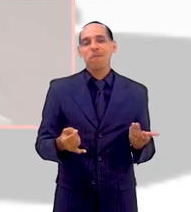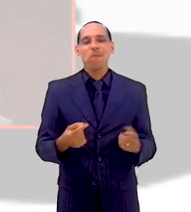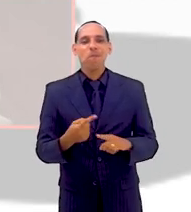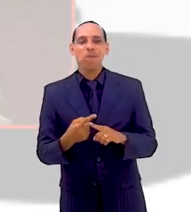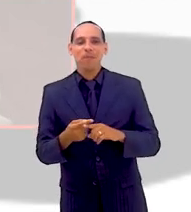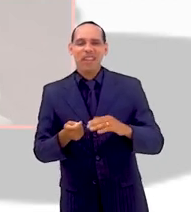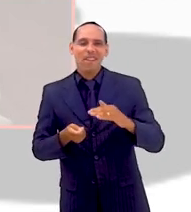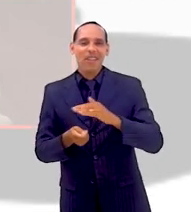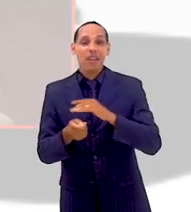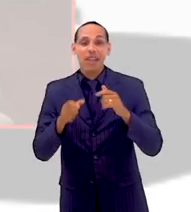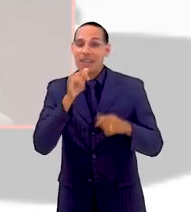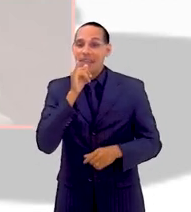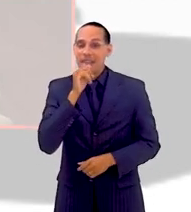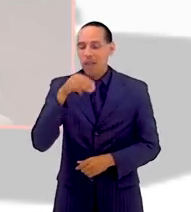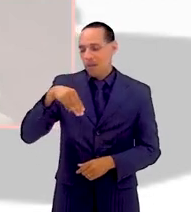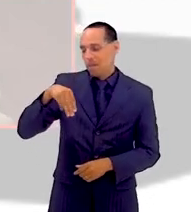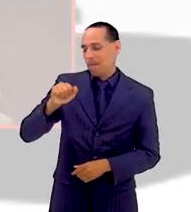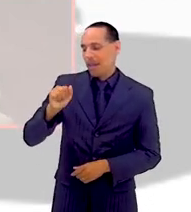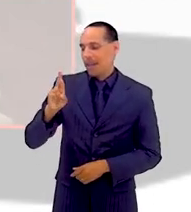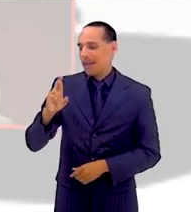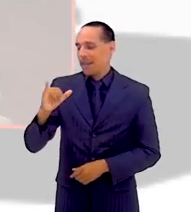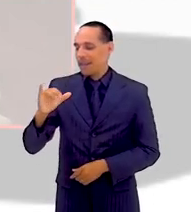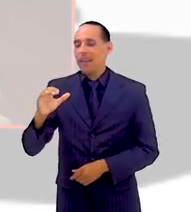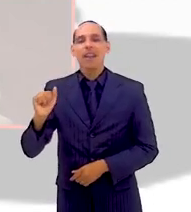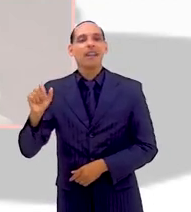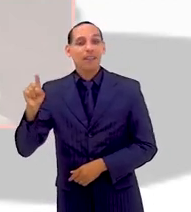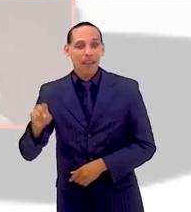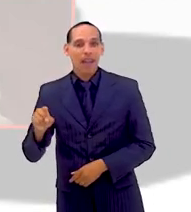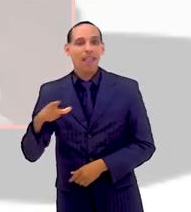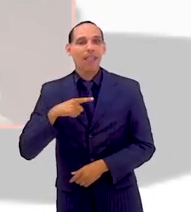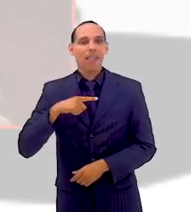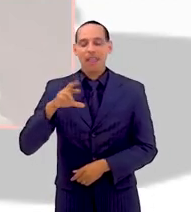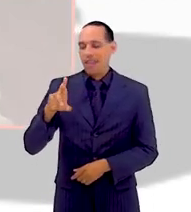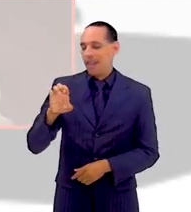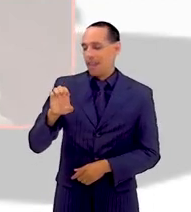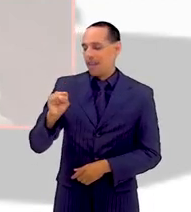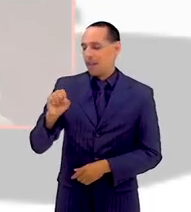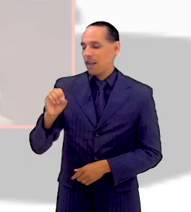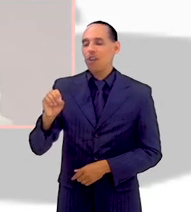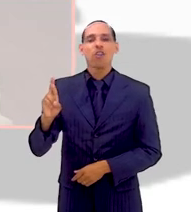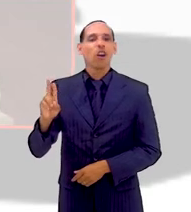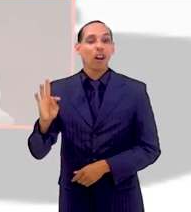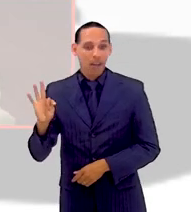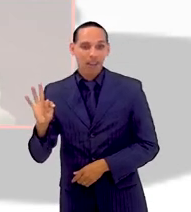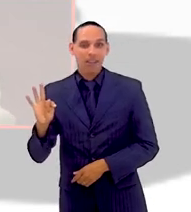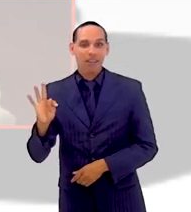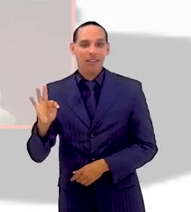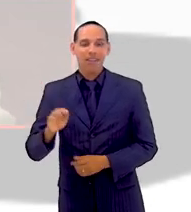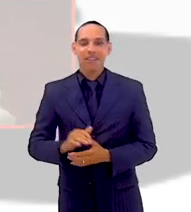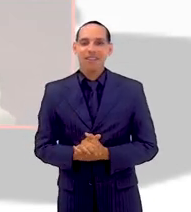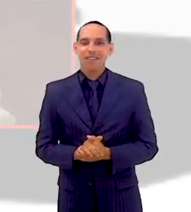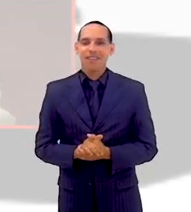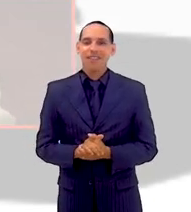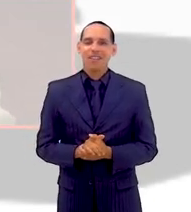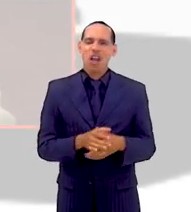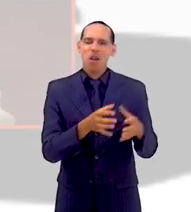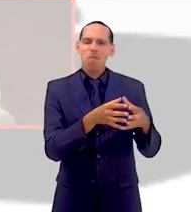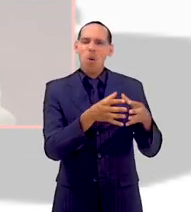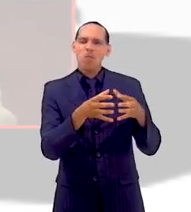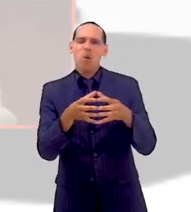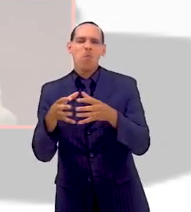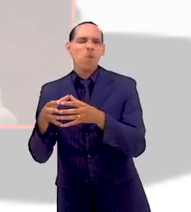um investimento em Maricá, fantástico, de um resort que está se estabelecendo lá, de origem espanhola, fora todos os